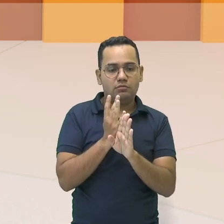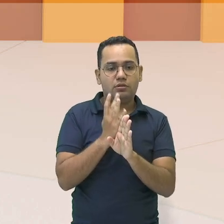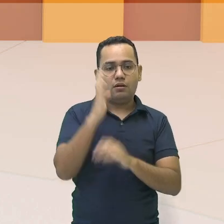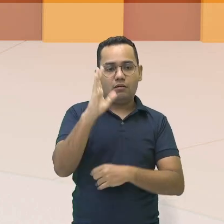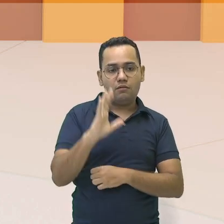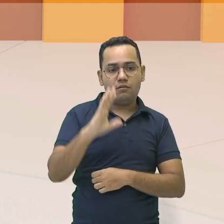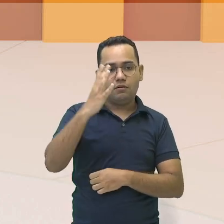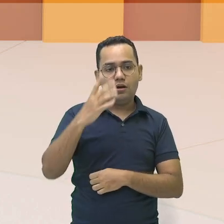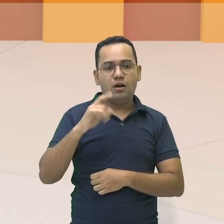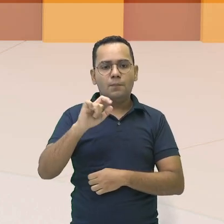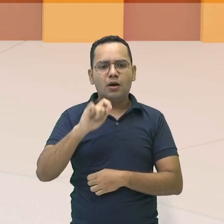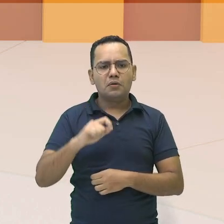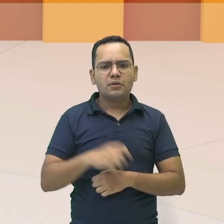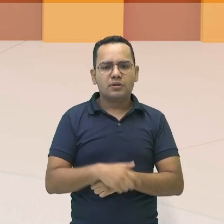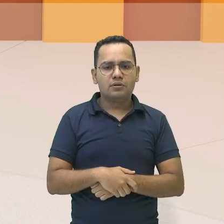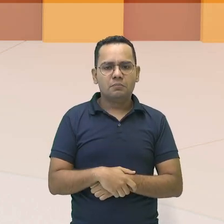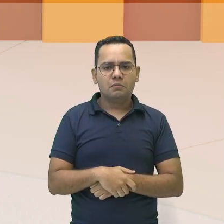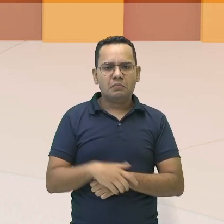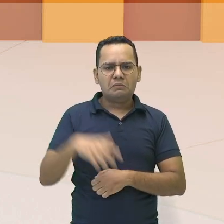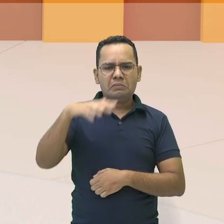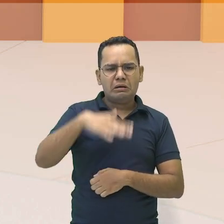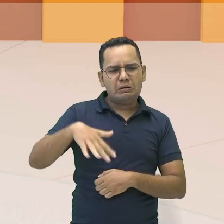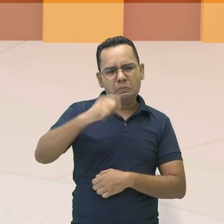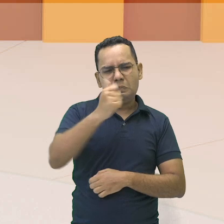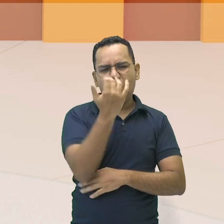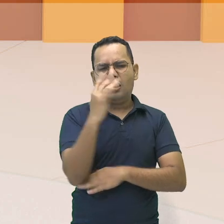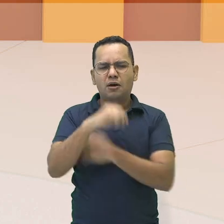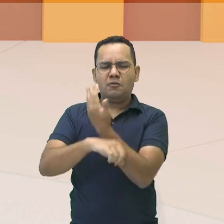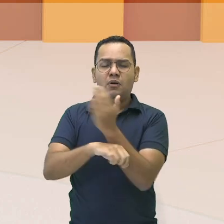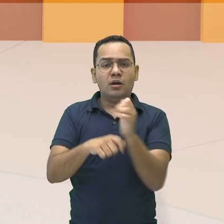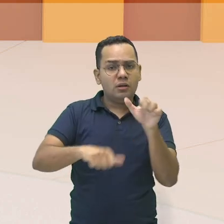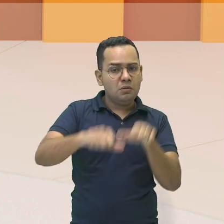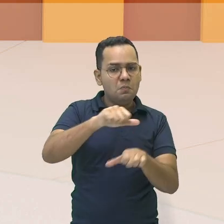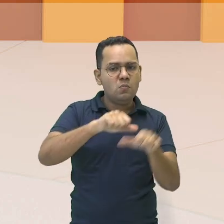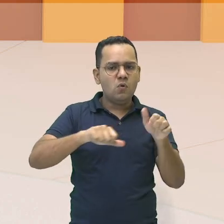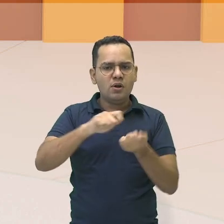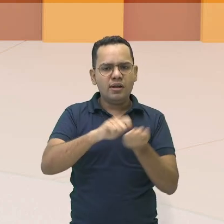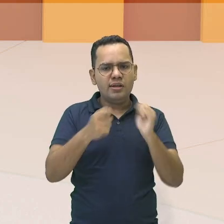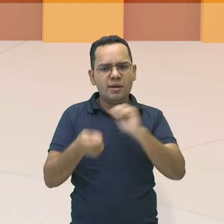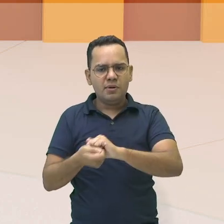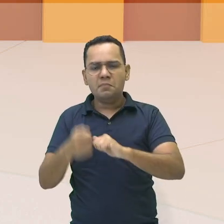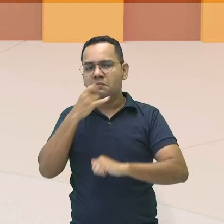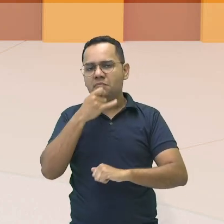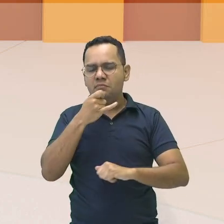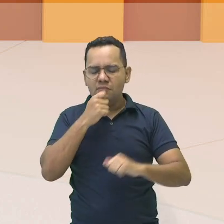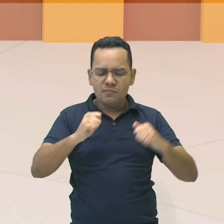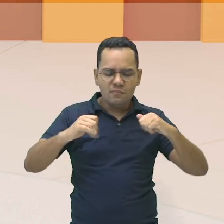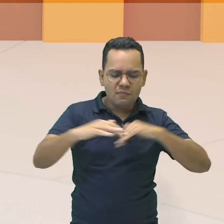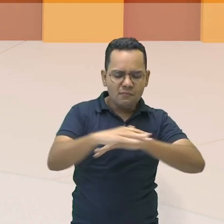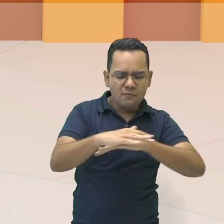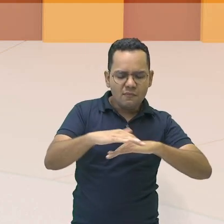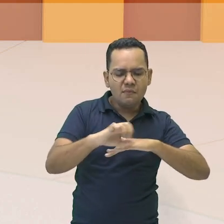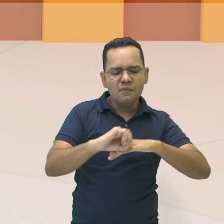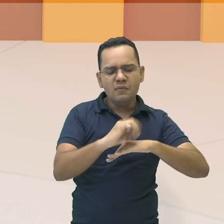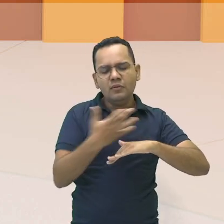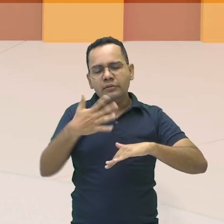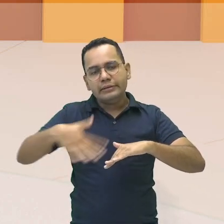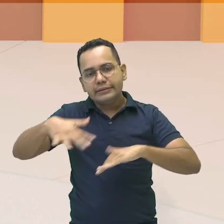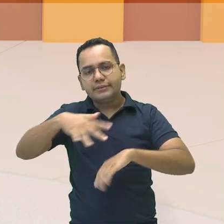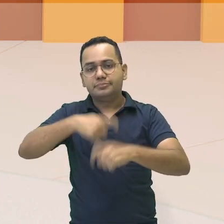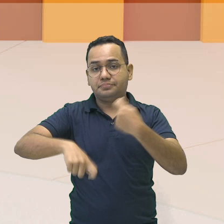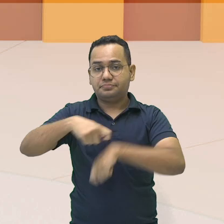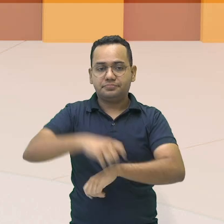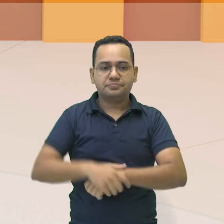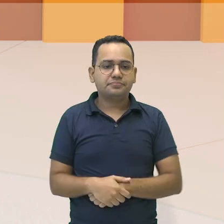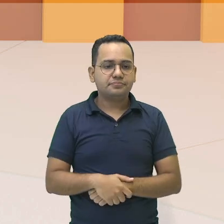a modificação da paisagem, que é basicamente a transformação da paisagem que o homem faz para a construção do espaço urbano, para realizar as atividades econômicas de uma